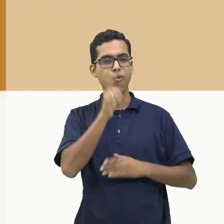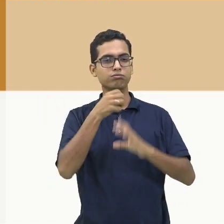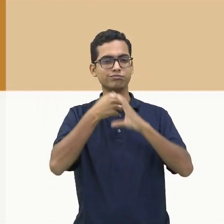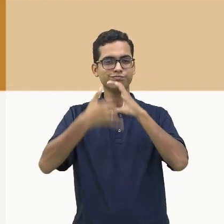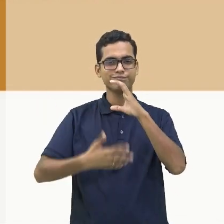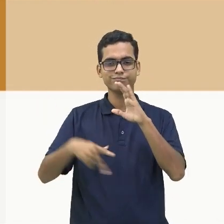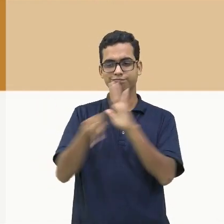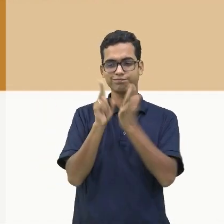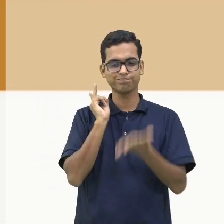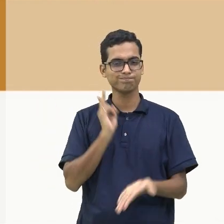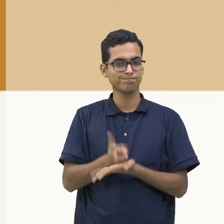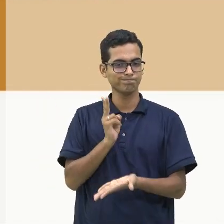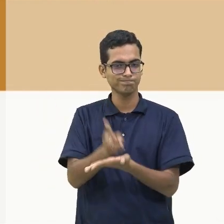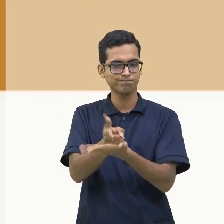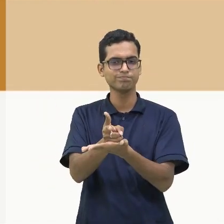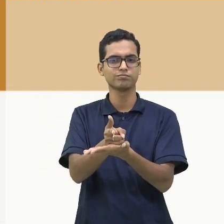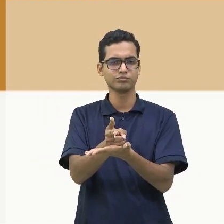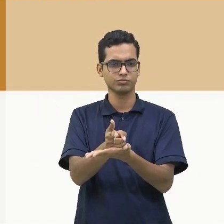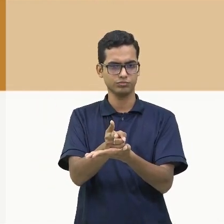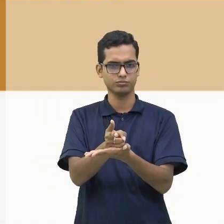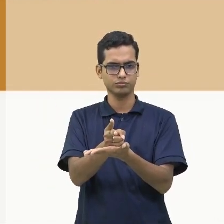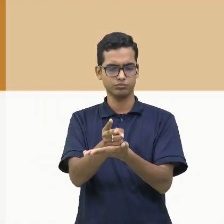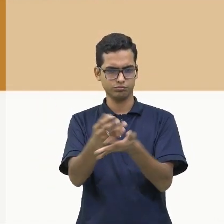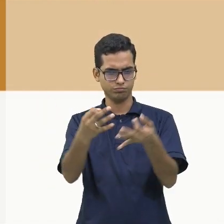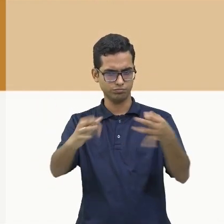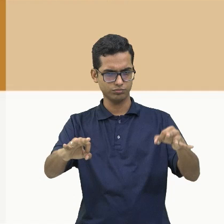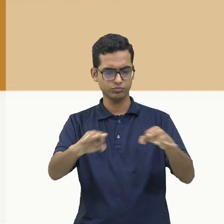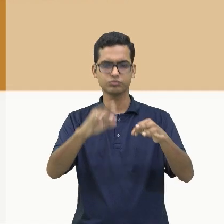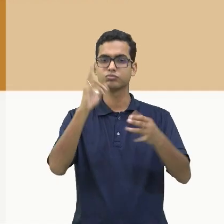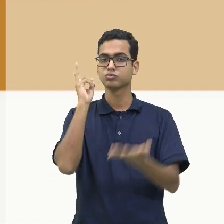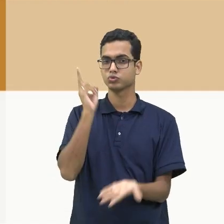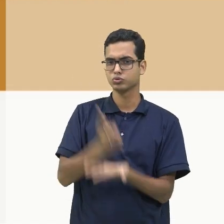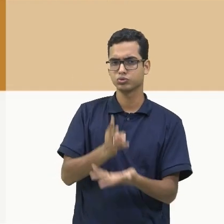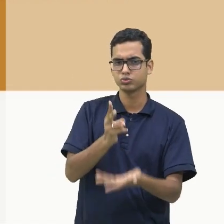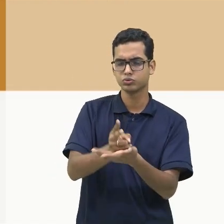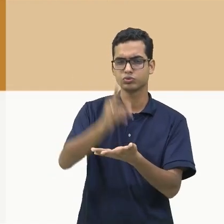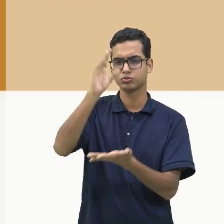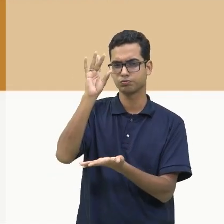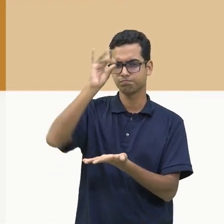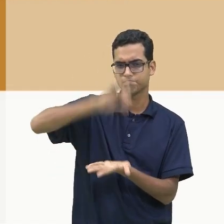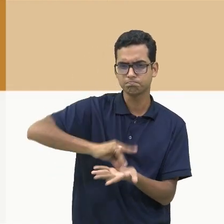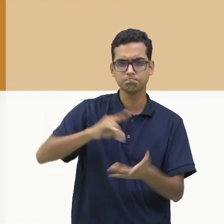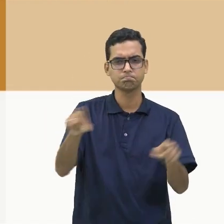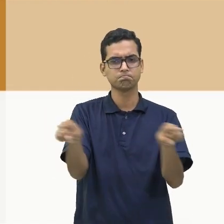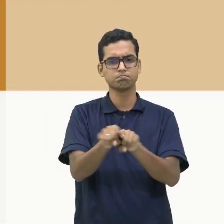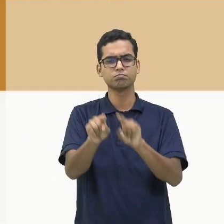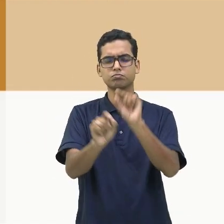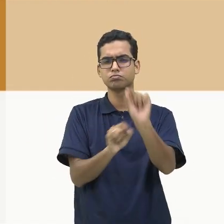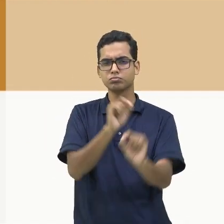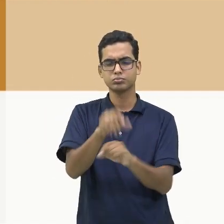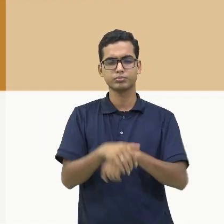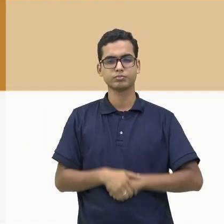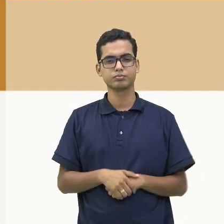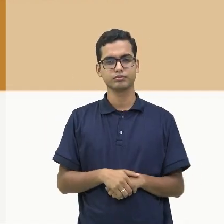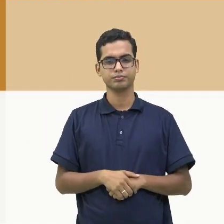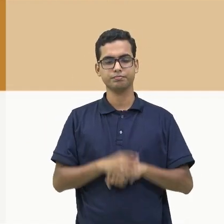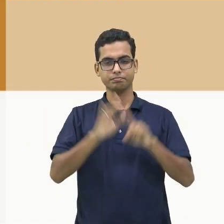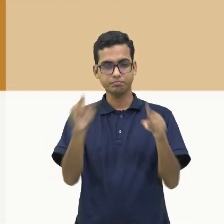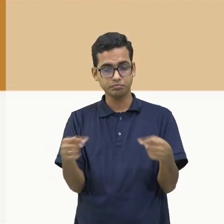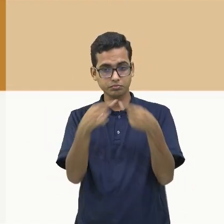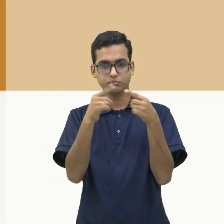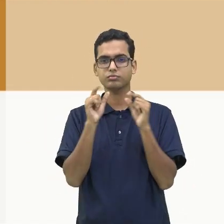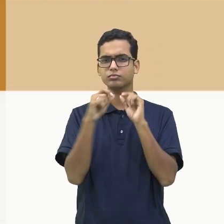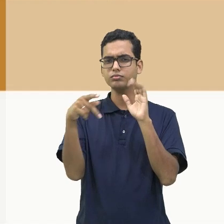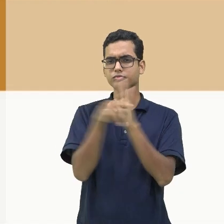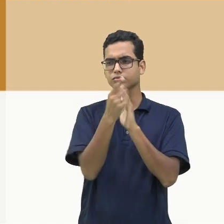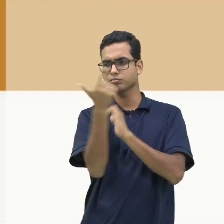características adiante, ou seja, eles vão continuar, vão permanecer, em detrimento daqueles que não apresentam